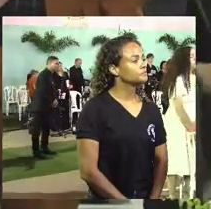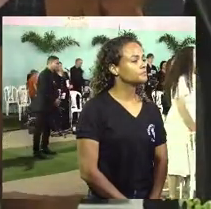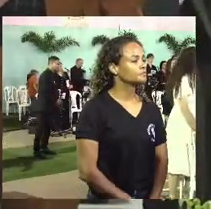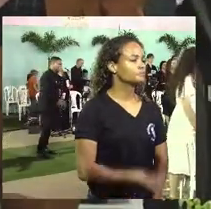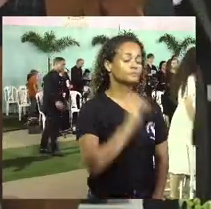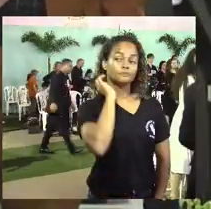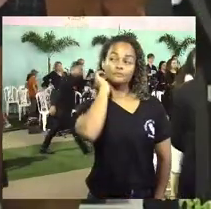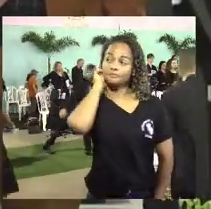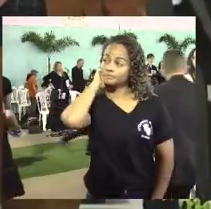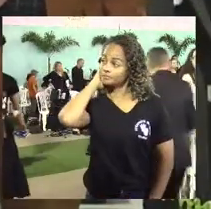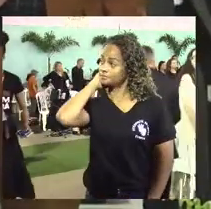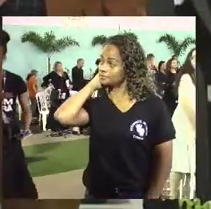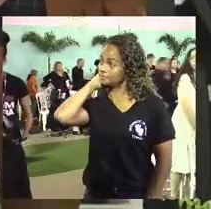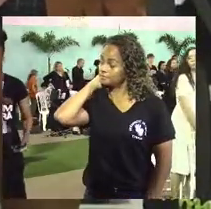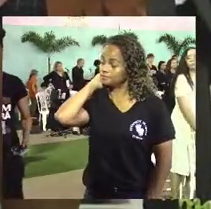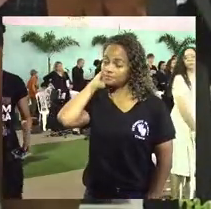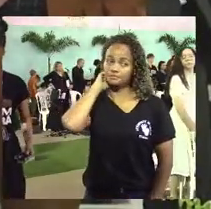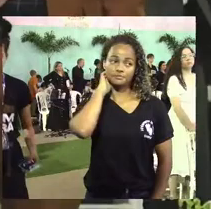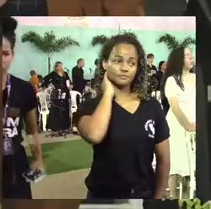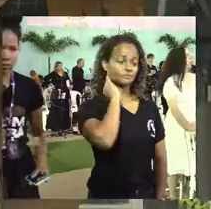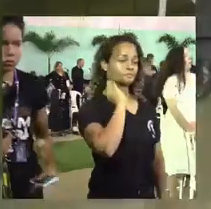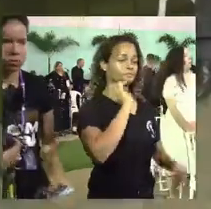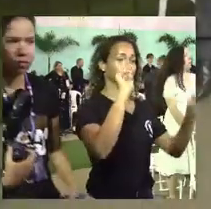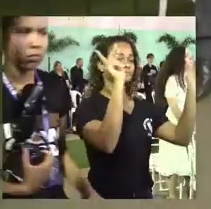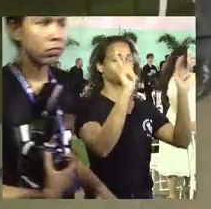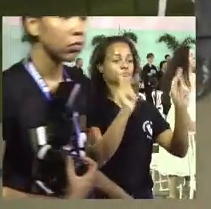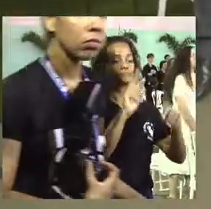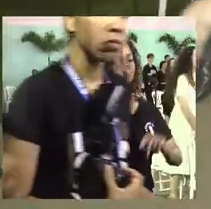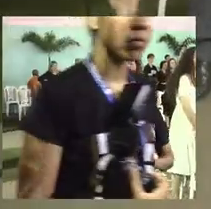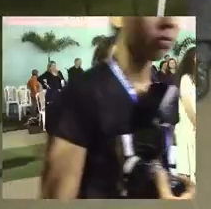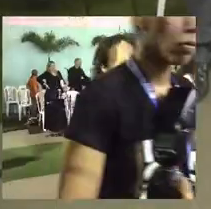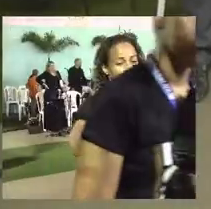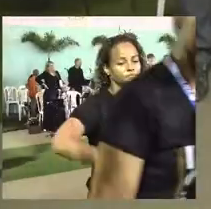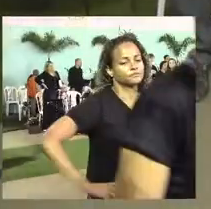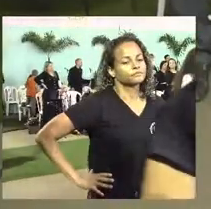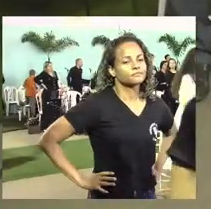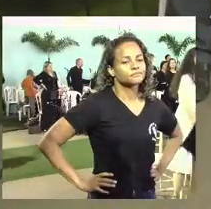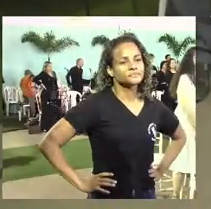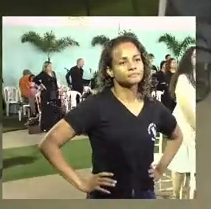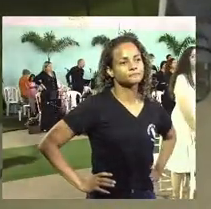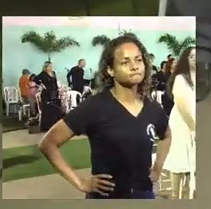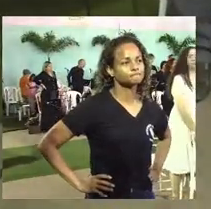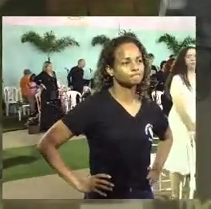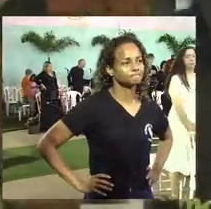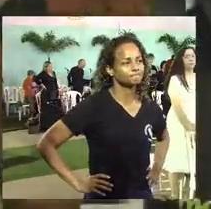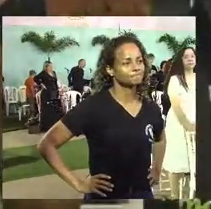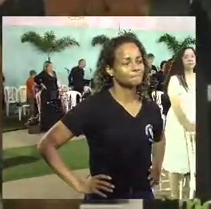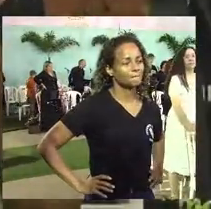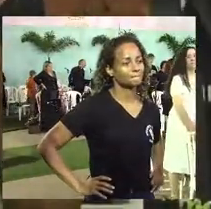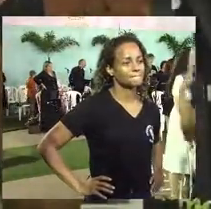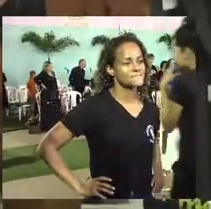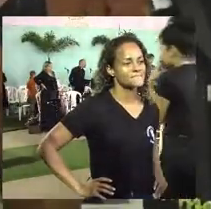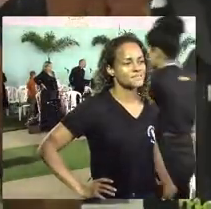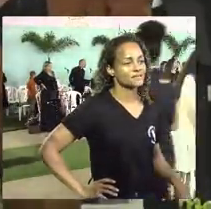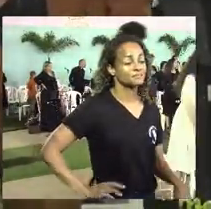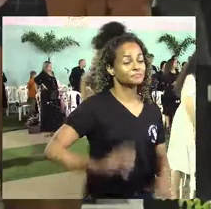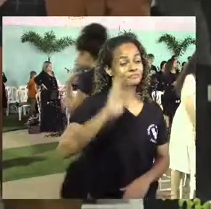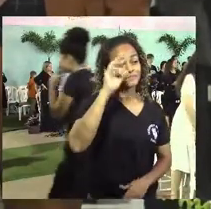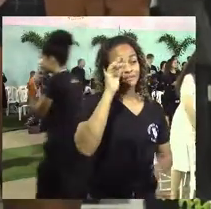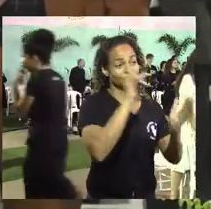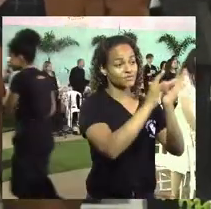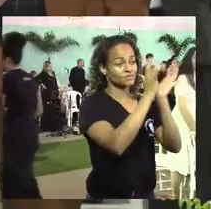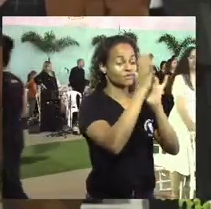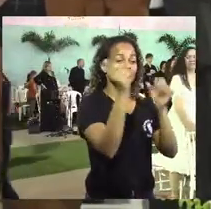glória a Deus meus amados a paz do Senhor Jesus a unção de Deus está neste lugar Jesus